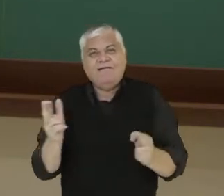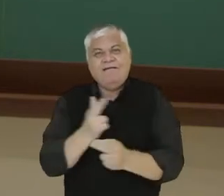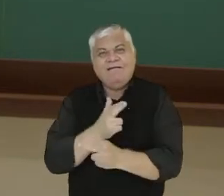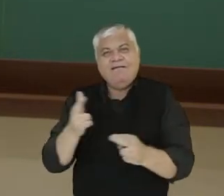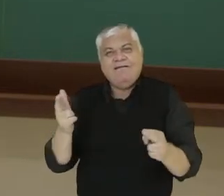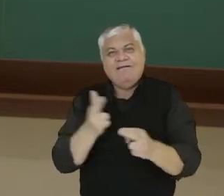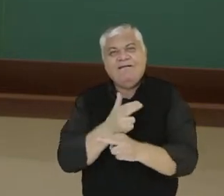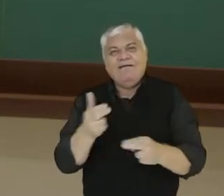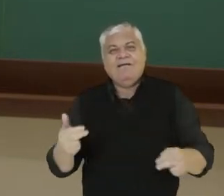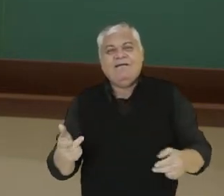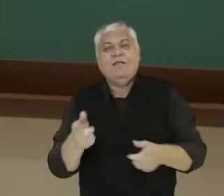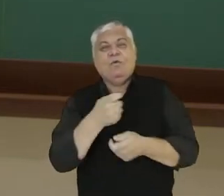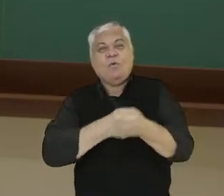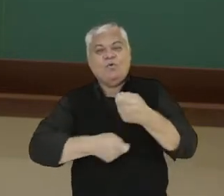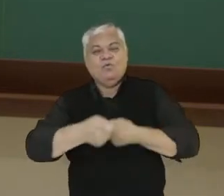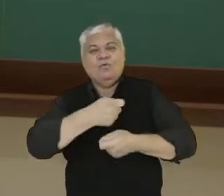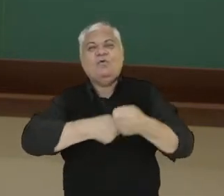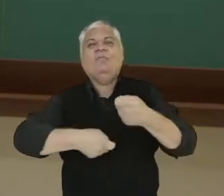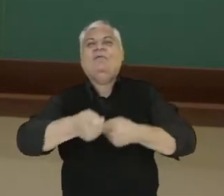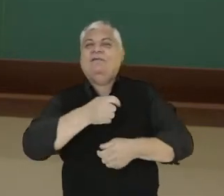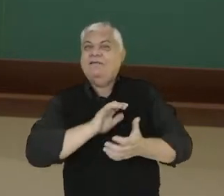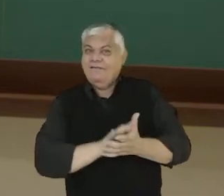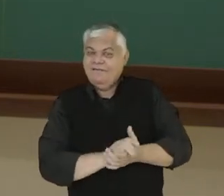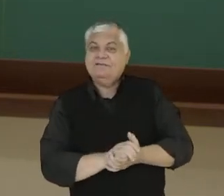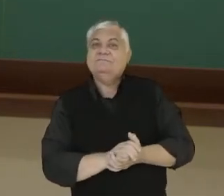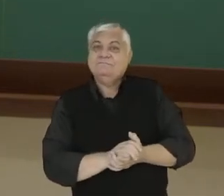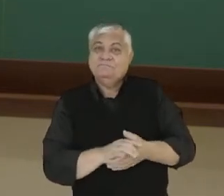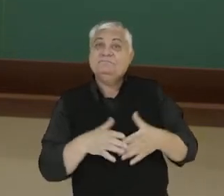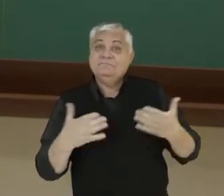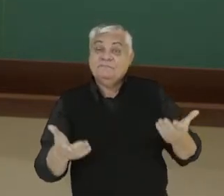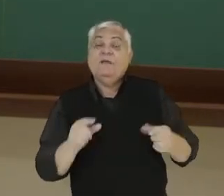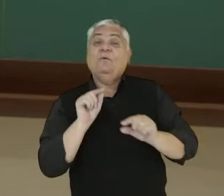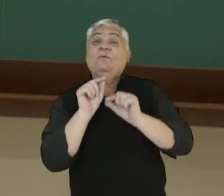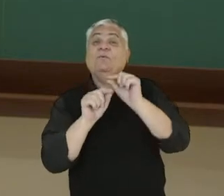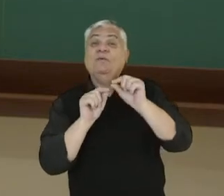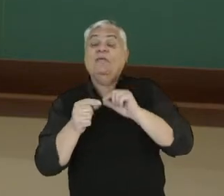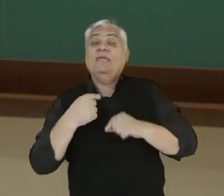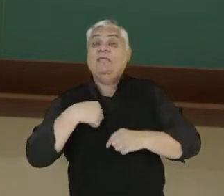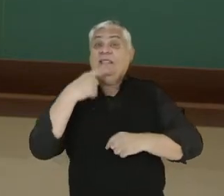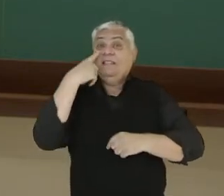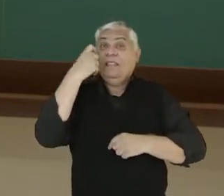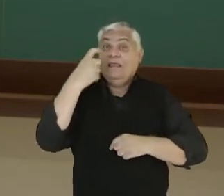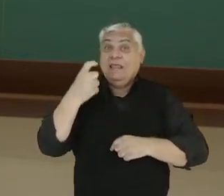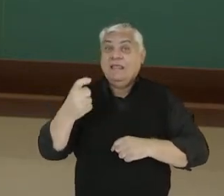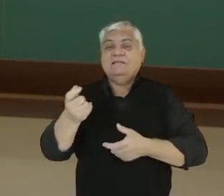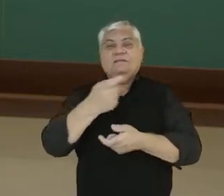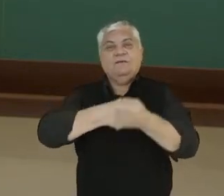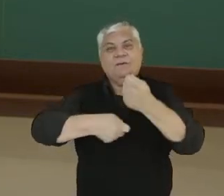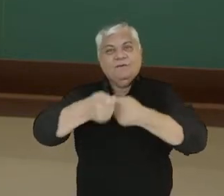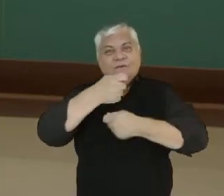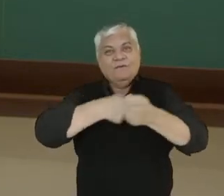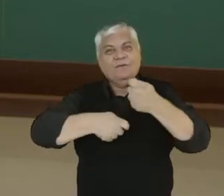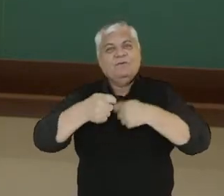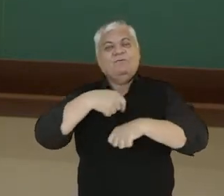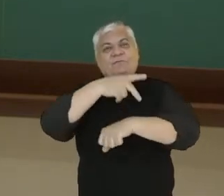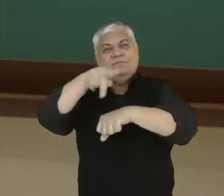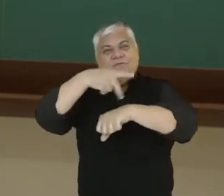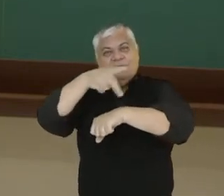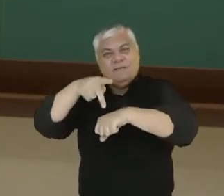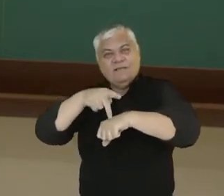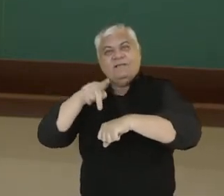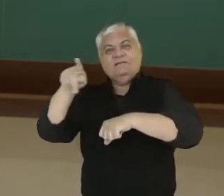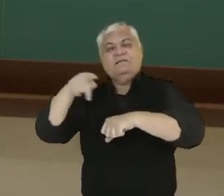relacionar economicamente com esses países. E claro, envolvendo os interesses econômicos desses países também, ela